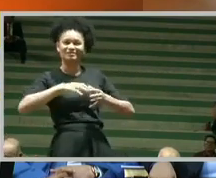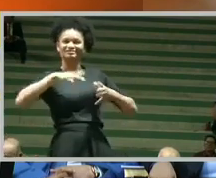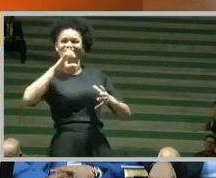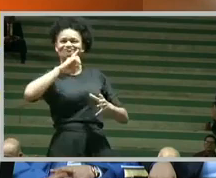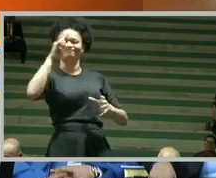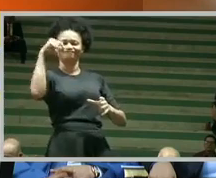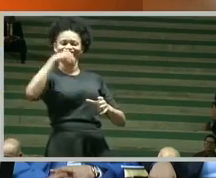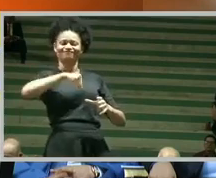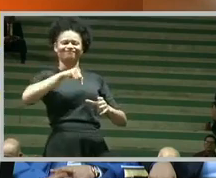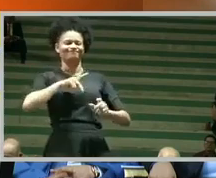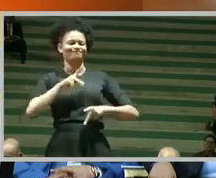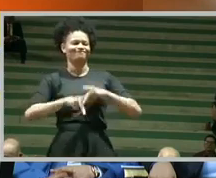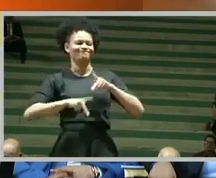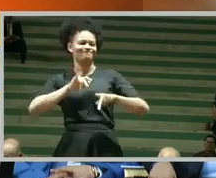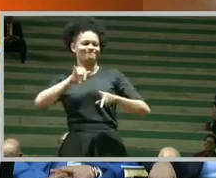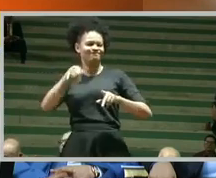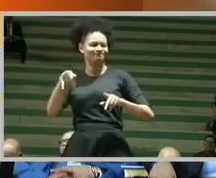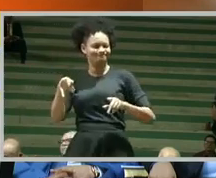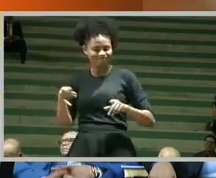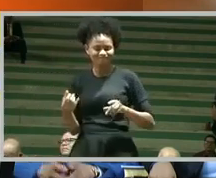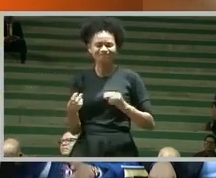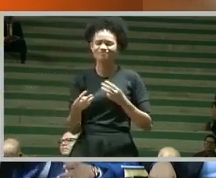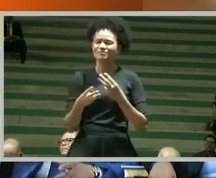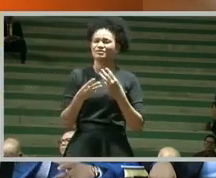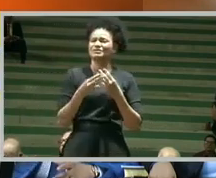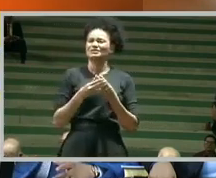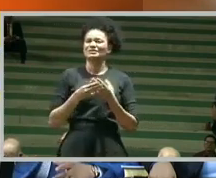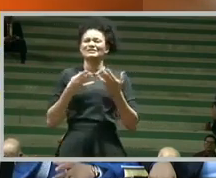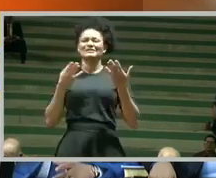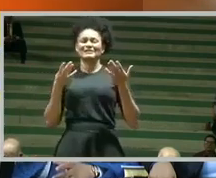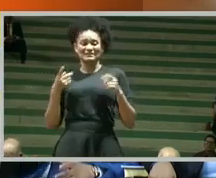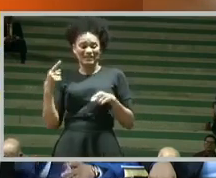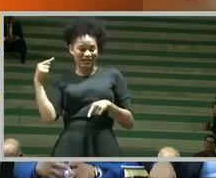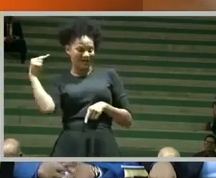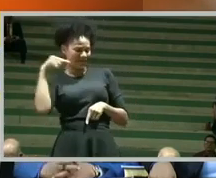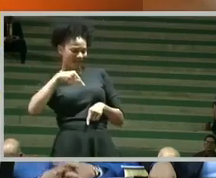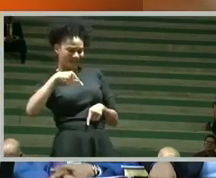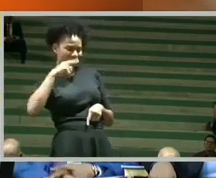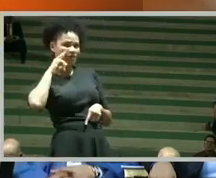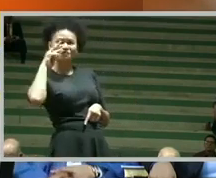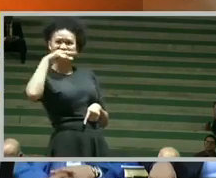coisas fez o Senhor a eles.